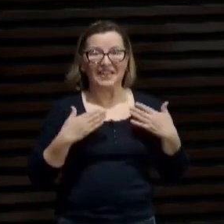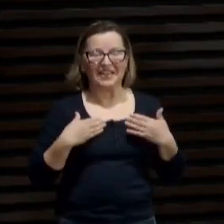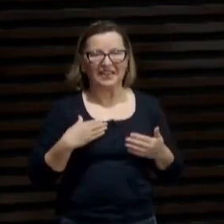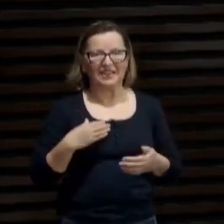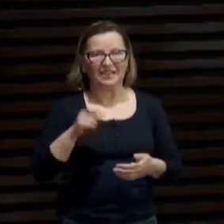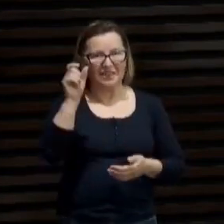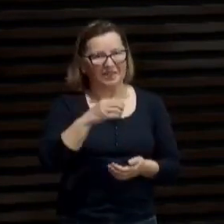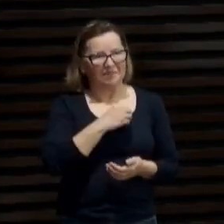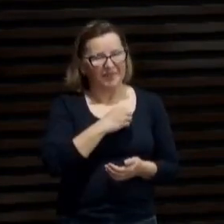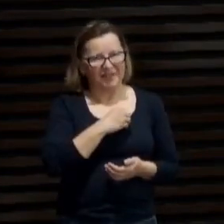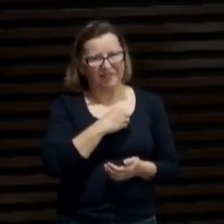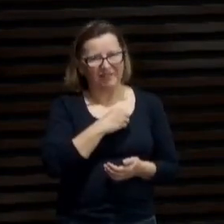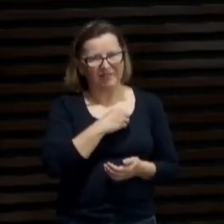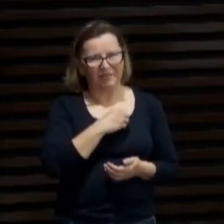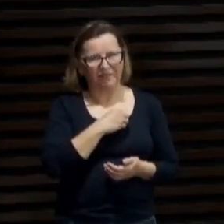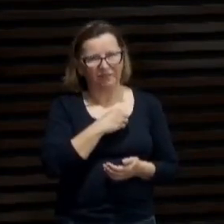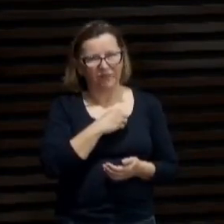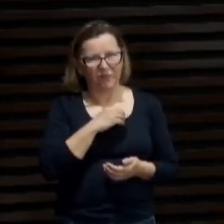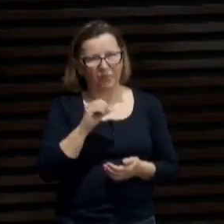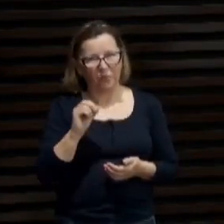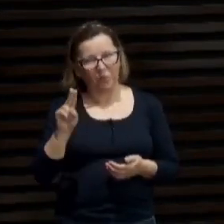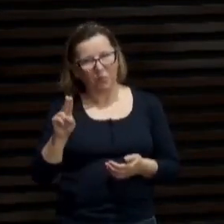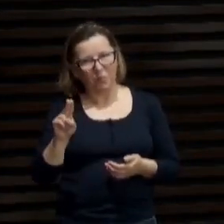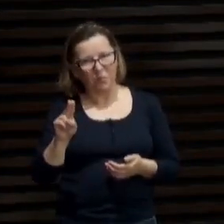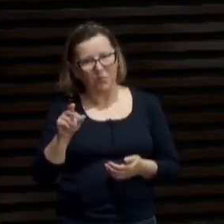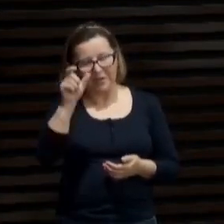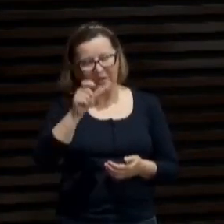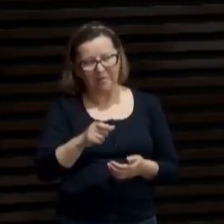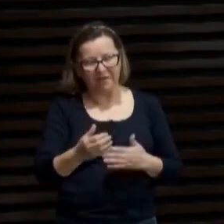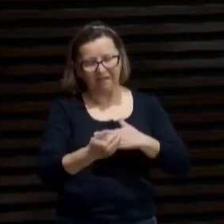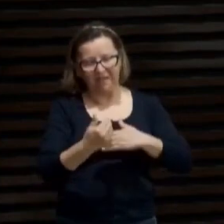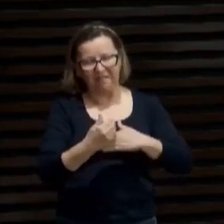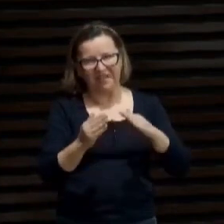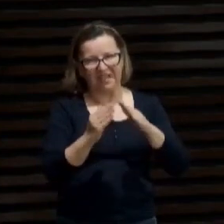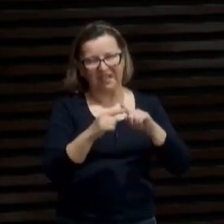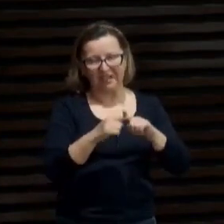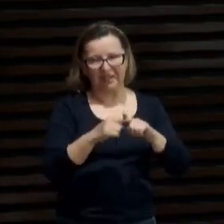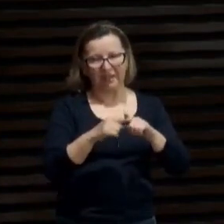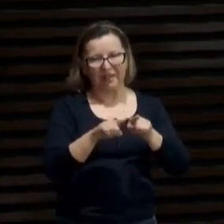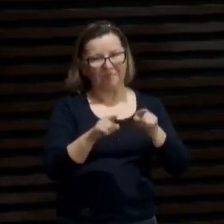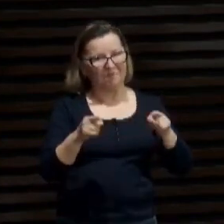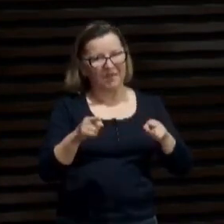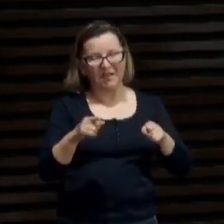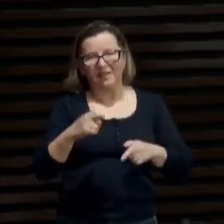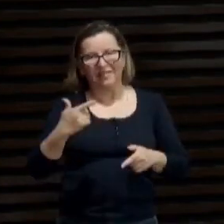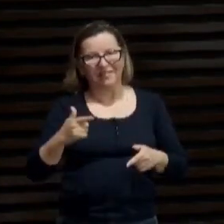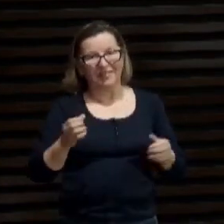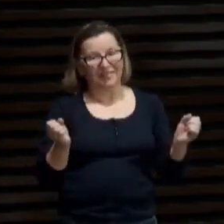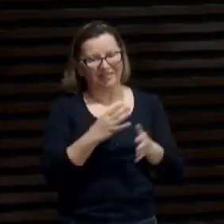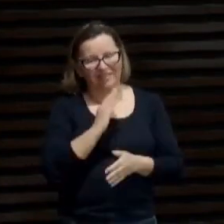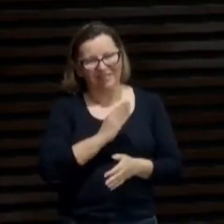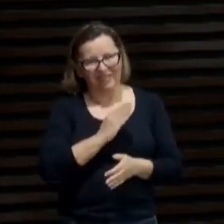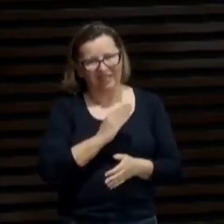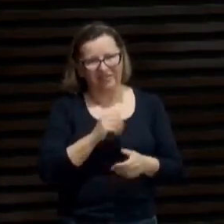meus amados, ou daquele que frequenta a igreja e ainda não nasceu de novo, está nas coisas terrenas.